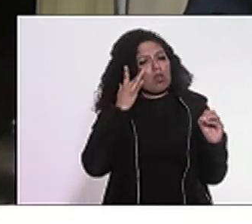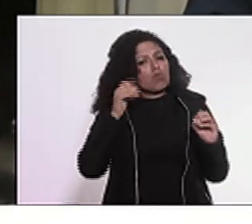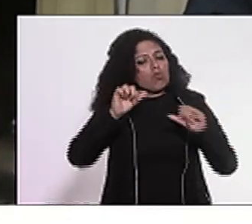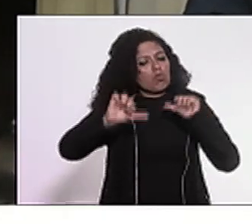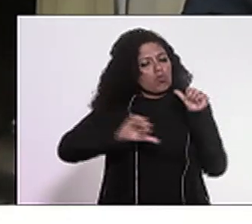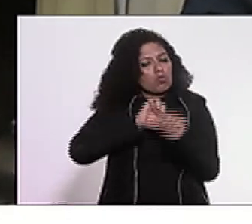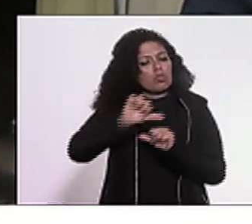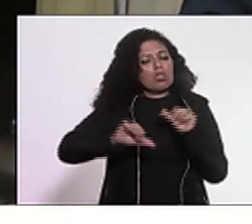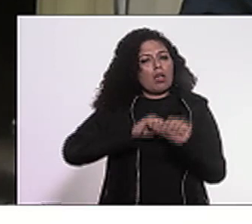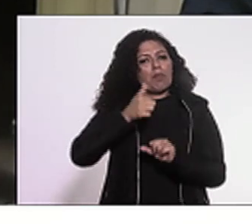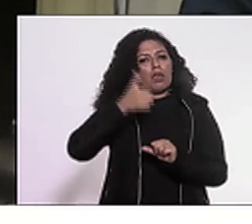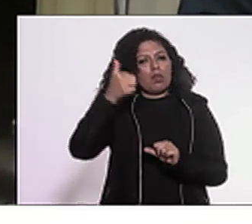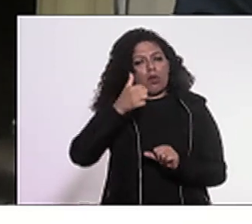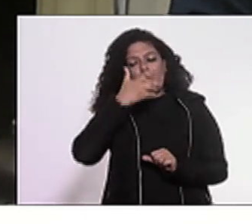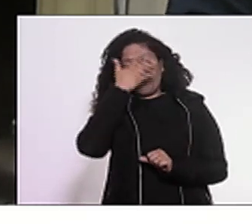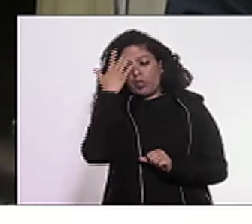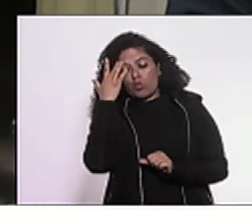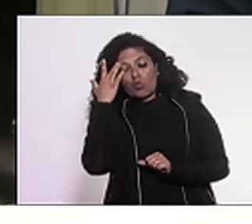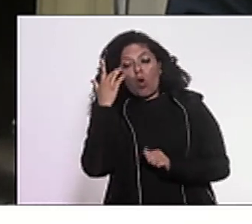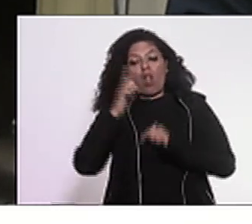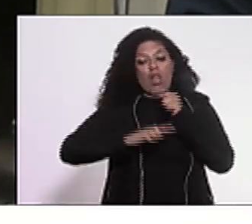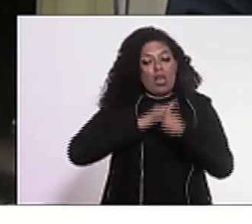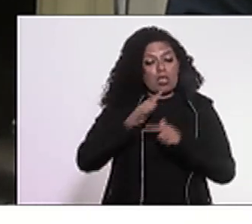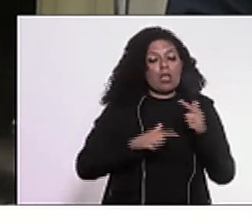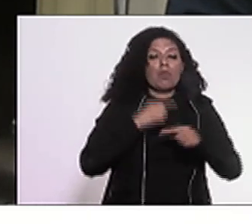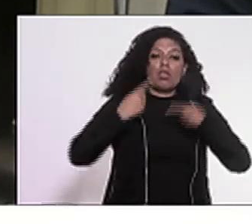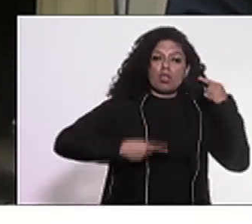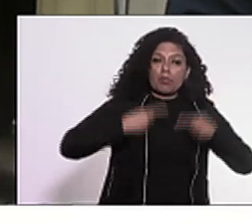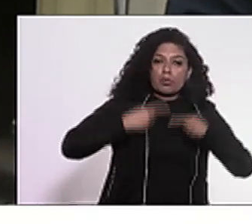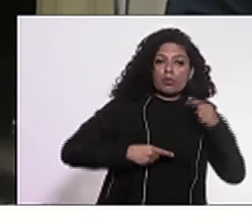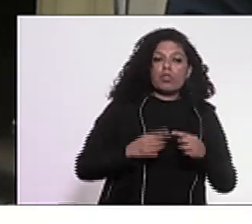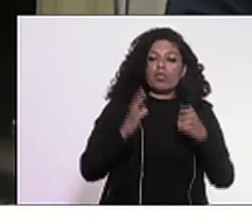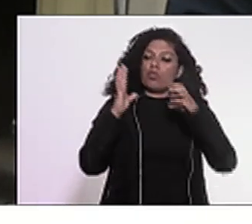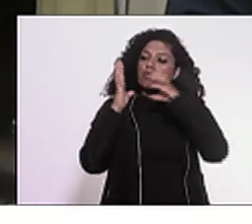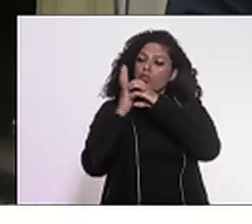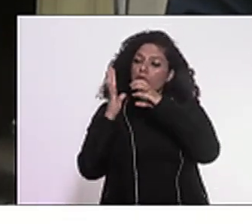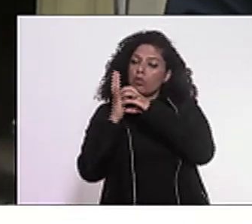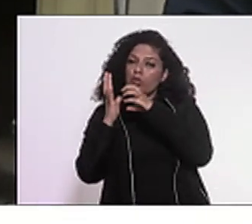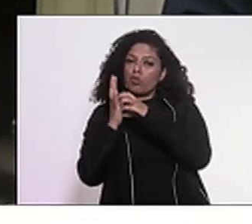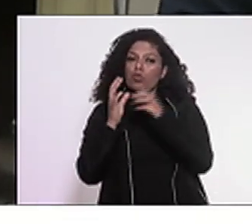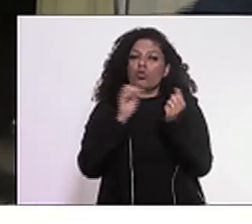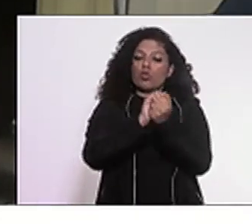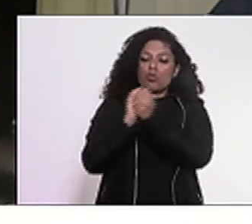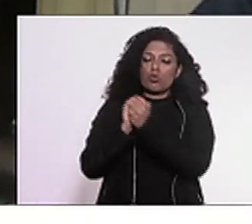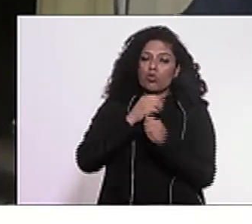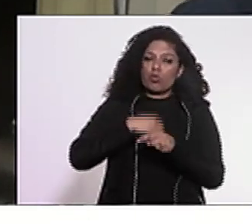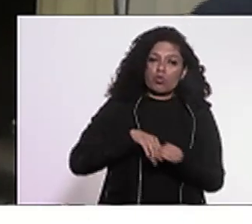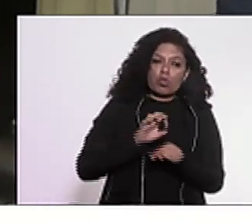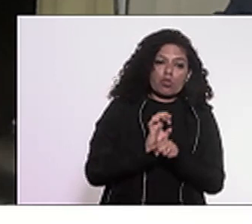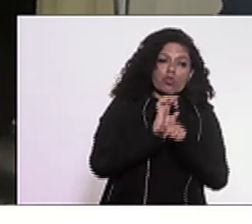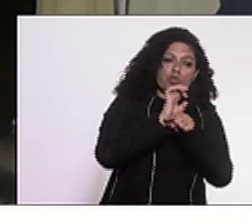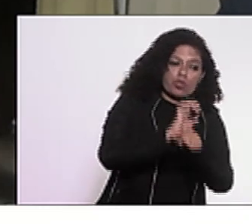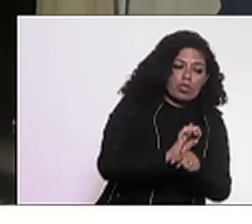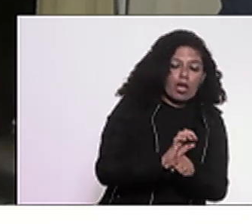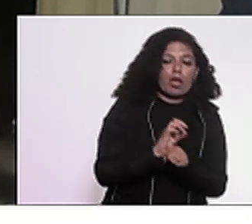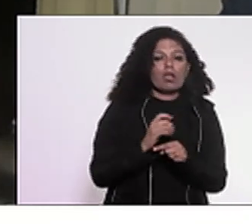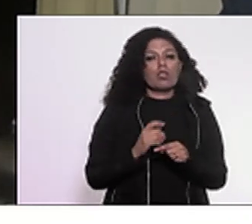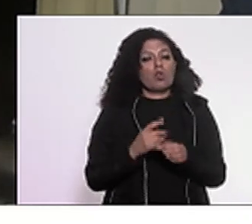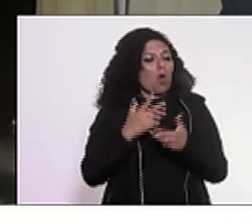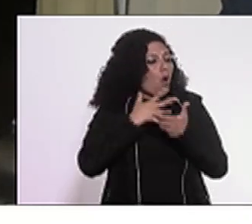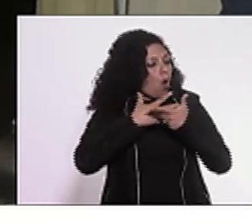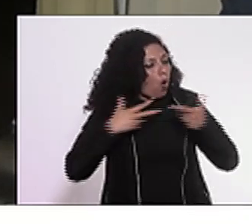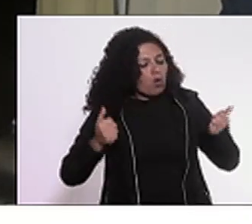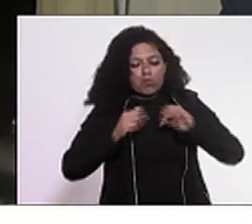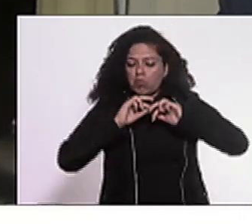que exerce mandato político, emprego público, cargo público ou função pública, ainda que transitoriamente ou sem remuneração, ou qualquer outra forma